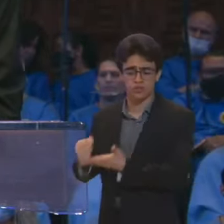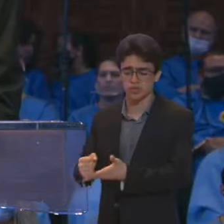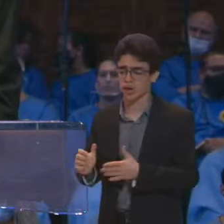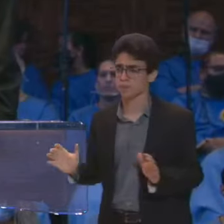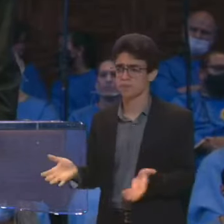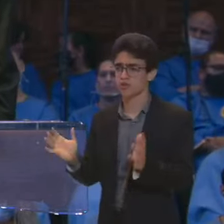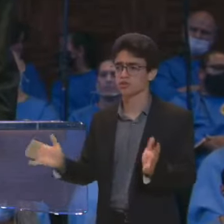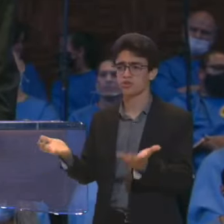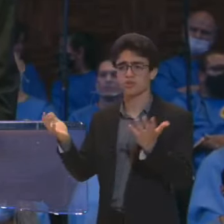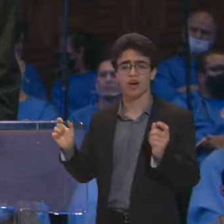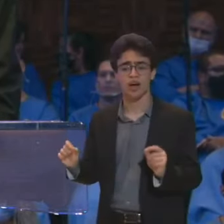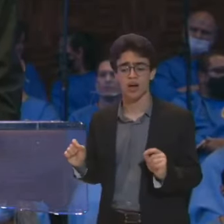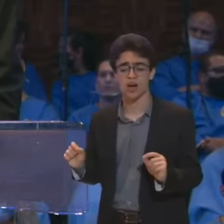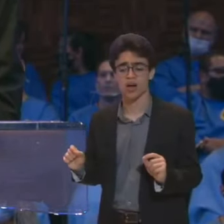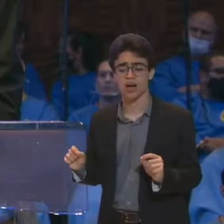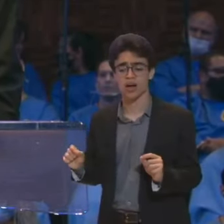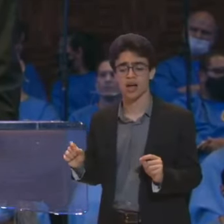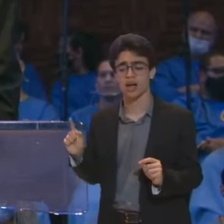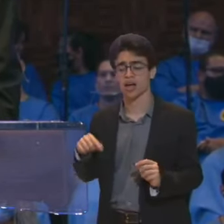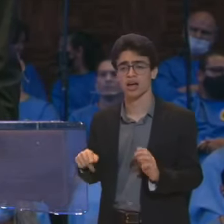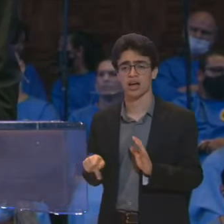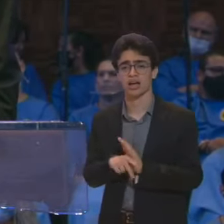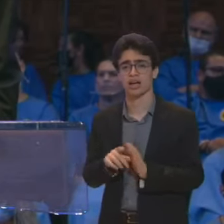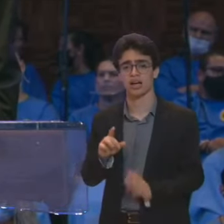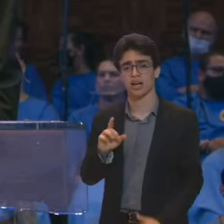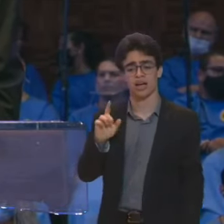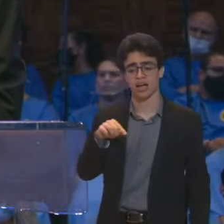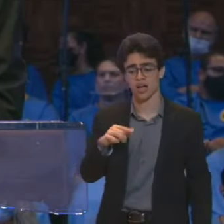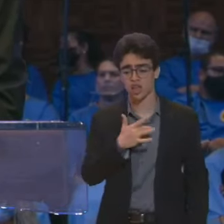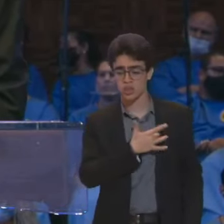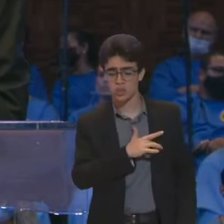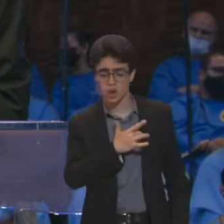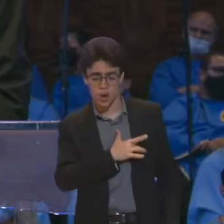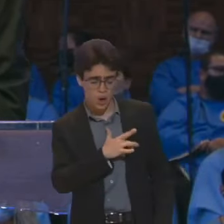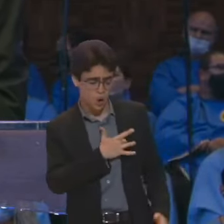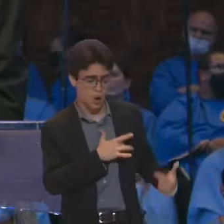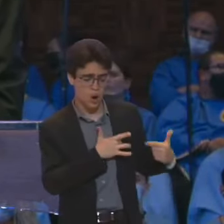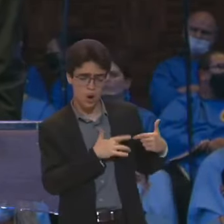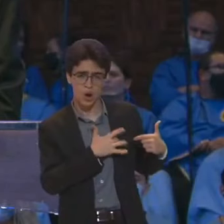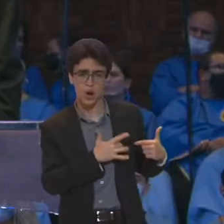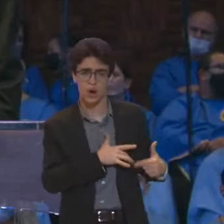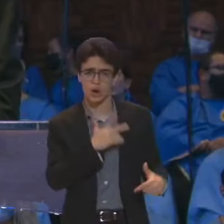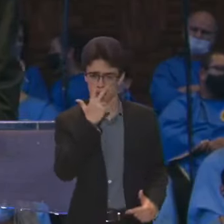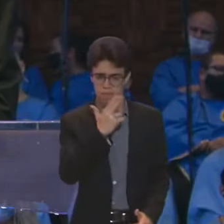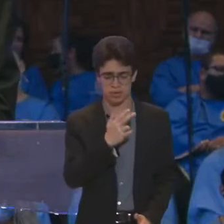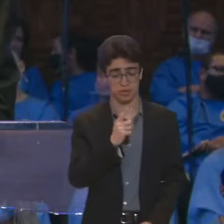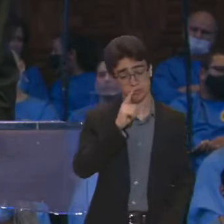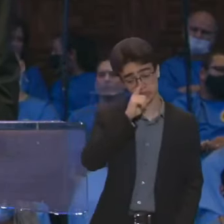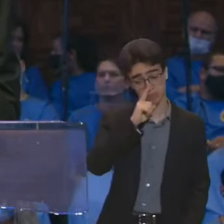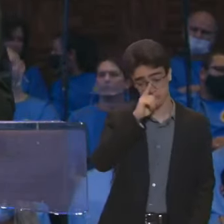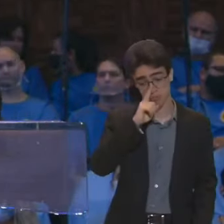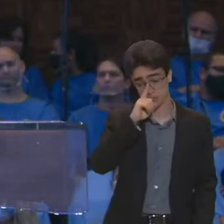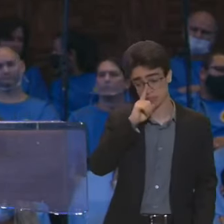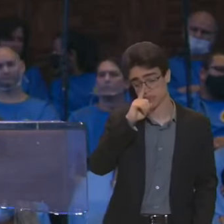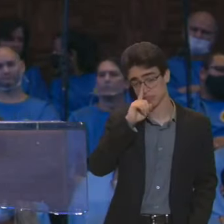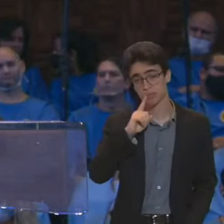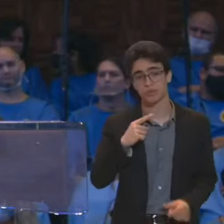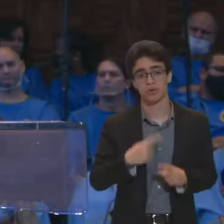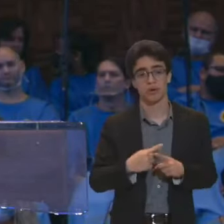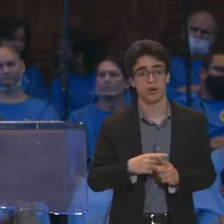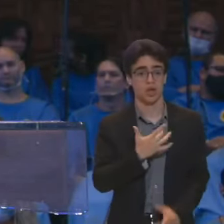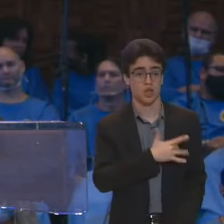motivados por dó, e dó é um sentimento muito perigoso, porque ele tende a